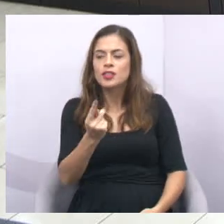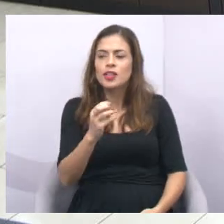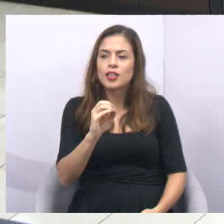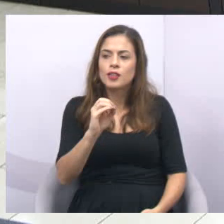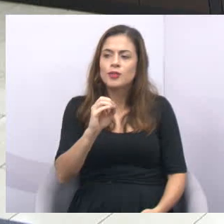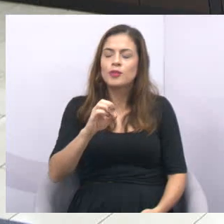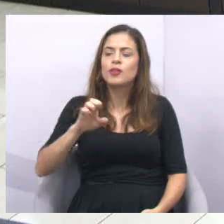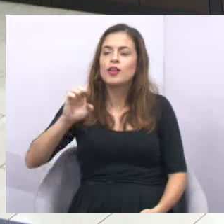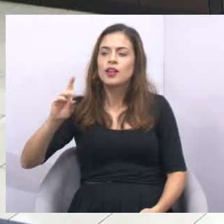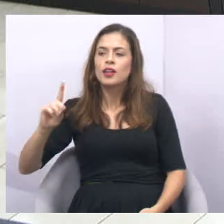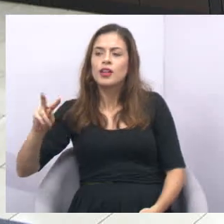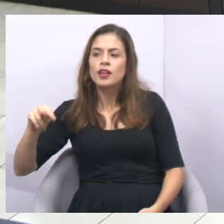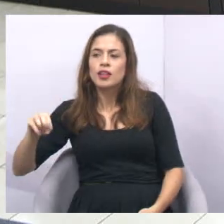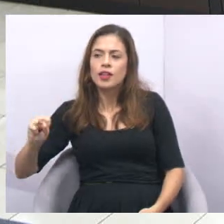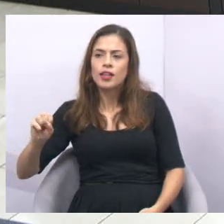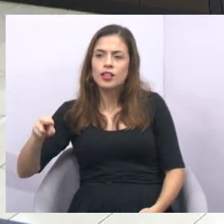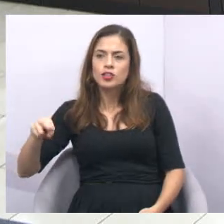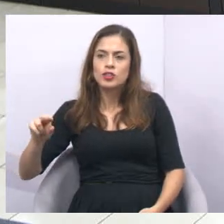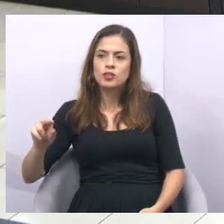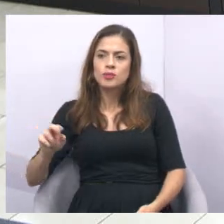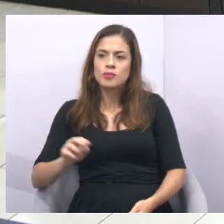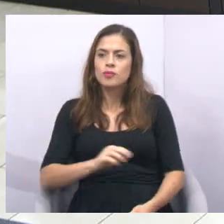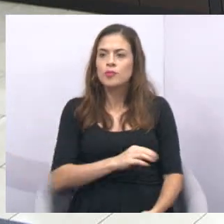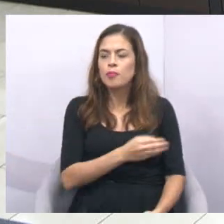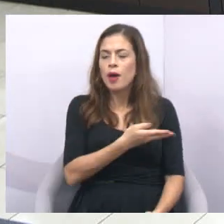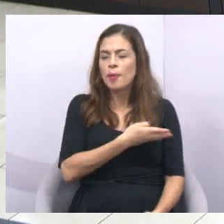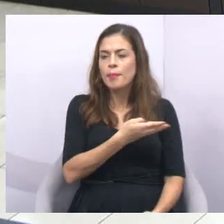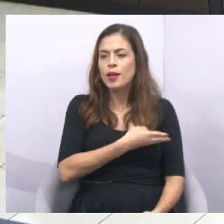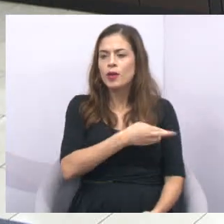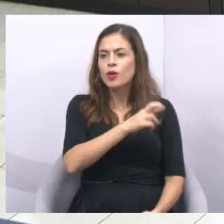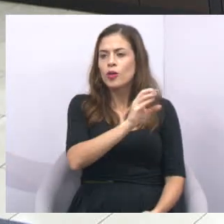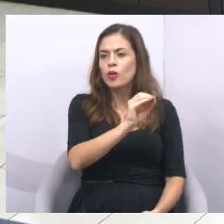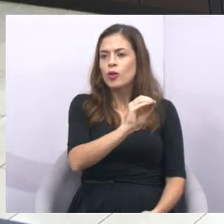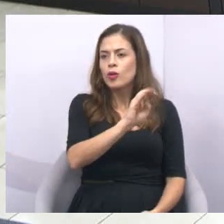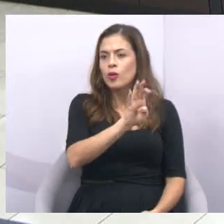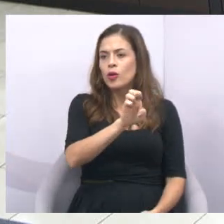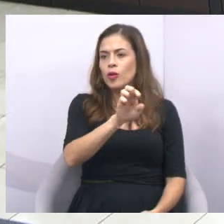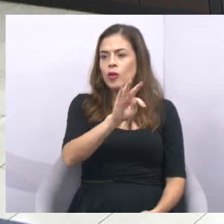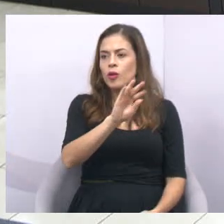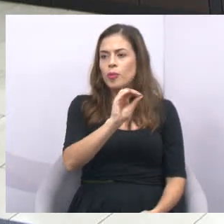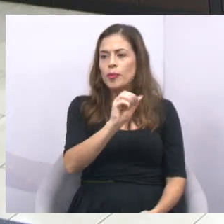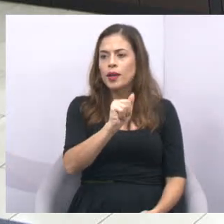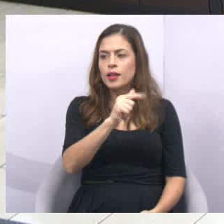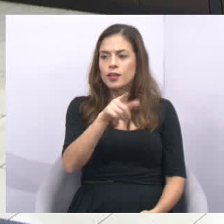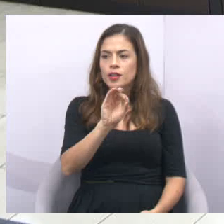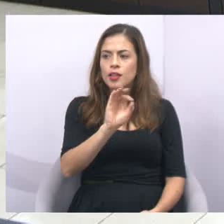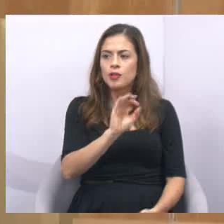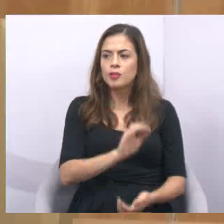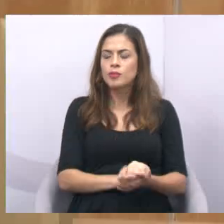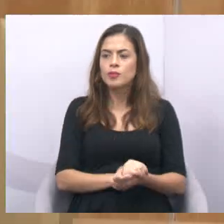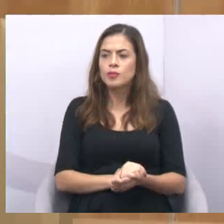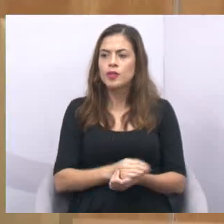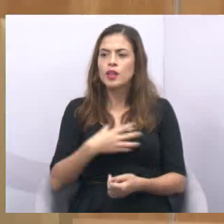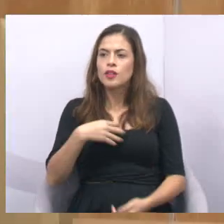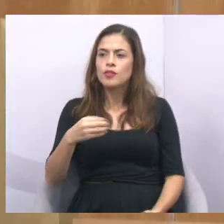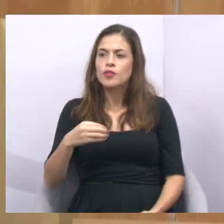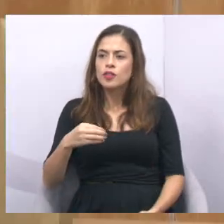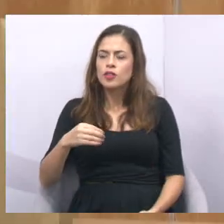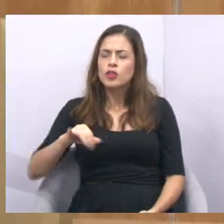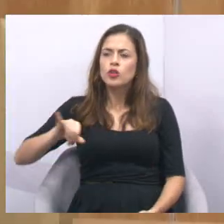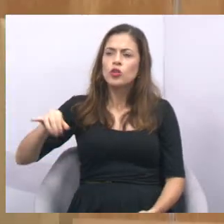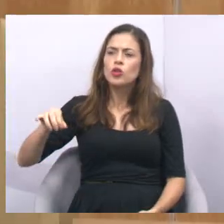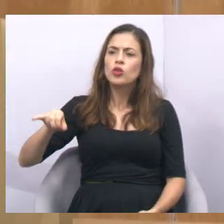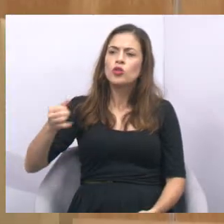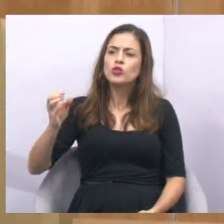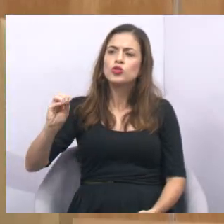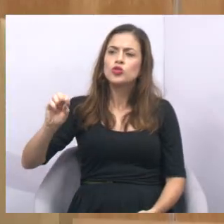Fiorentino, o meu amigo Robertão, filho do Josildo, um dos maiores atletas que nós tivemos